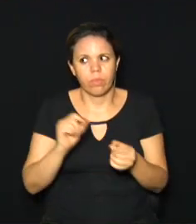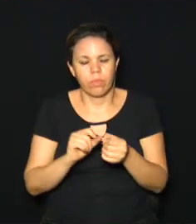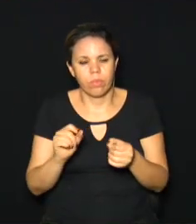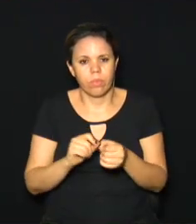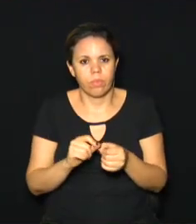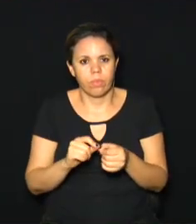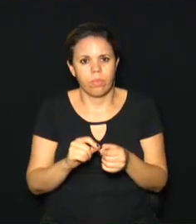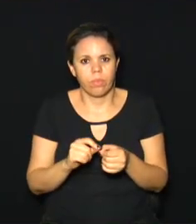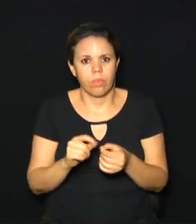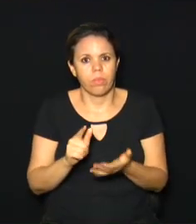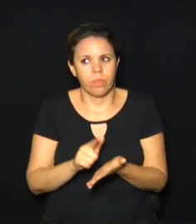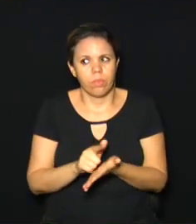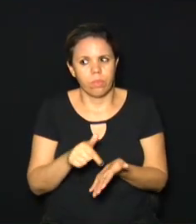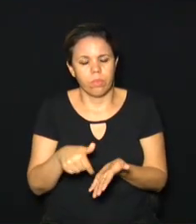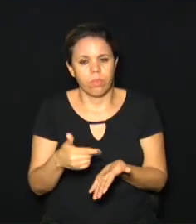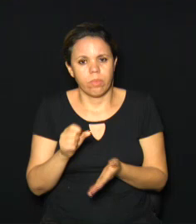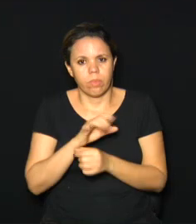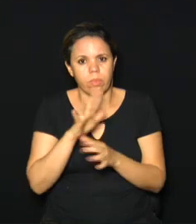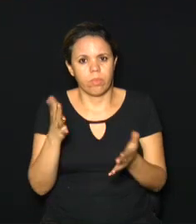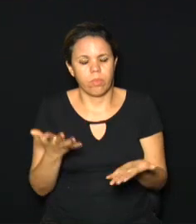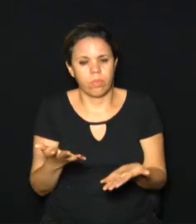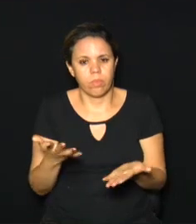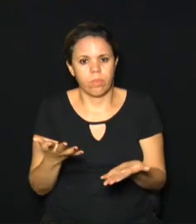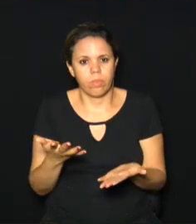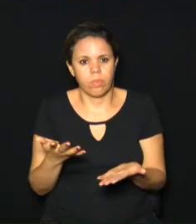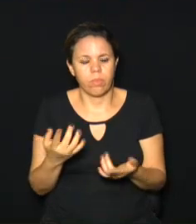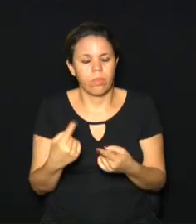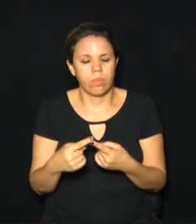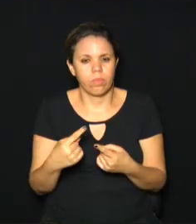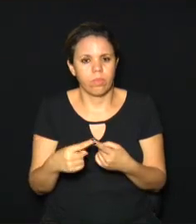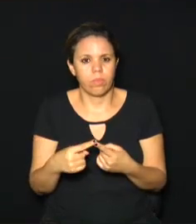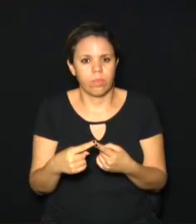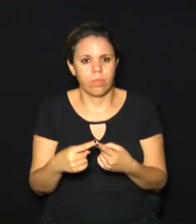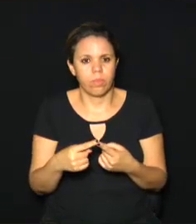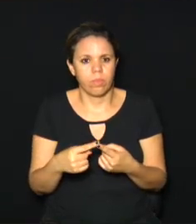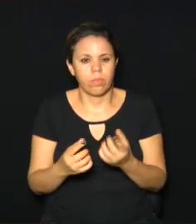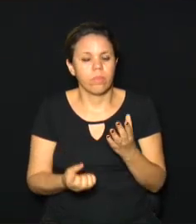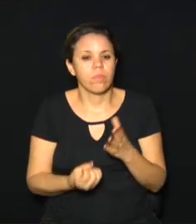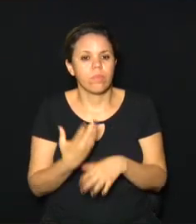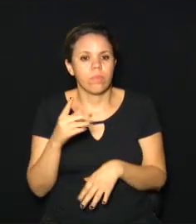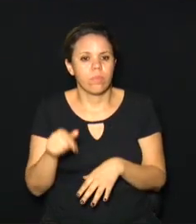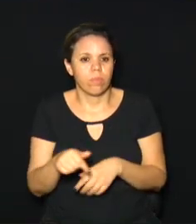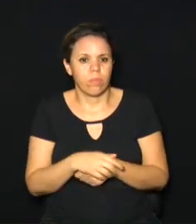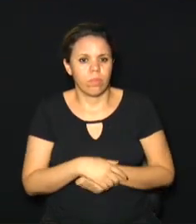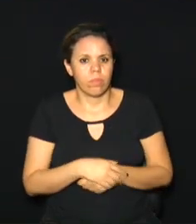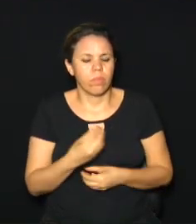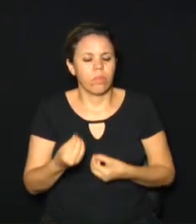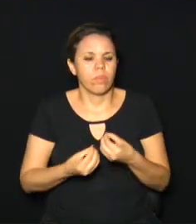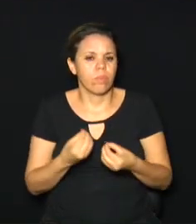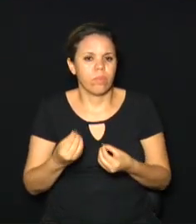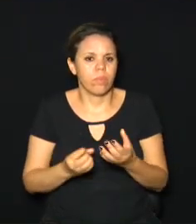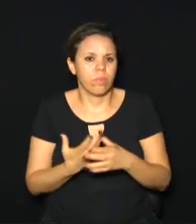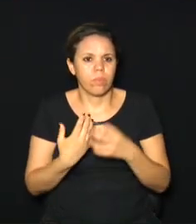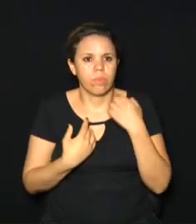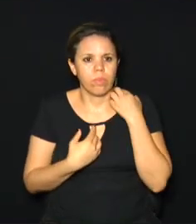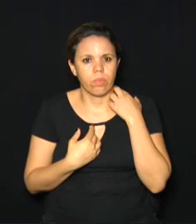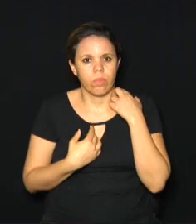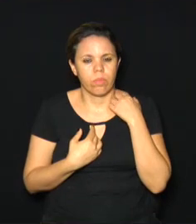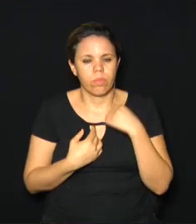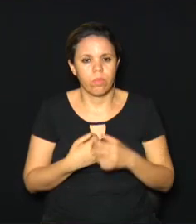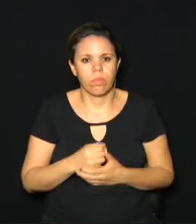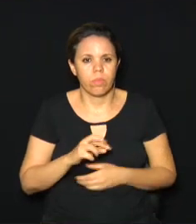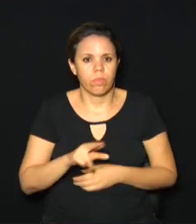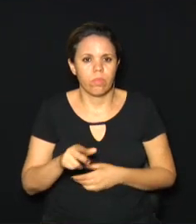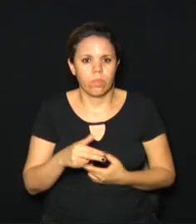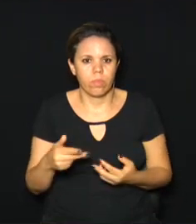temos que caminhar também, esclarecimento. Então, porque está acontecendo isso? Como que está acontecendo isso? Né? Essa situação não é